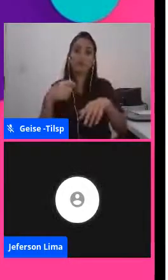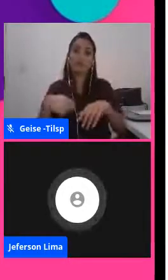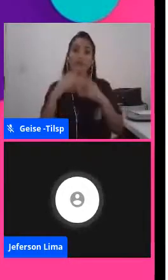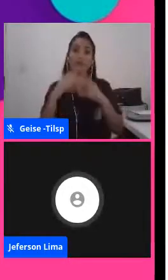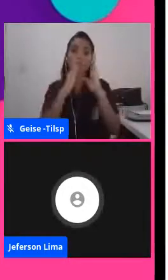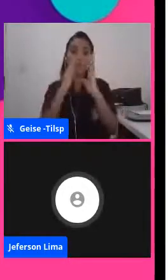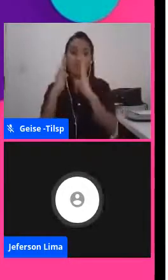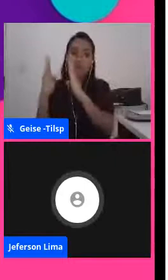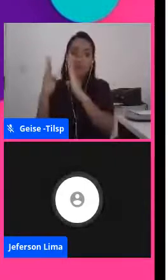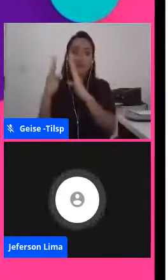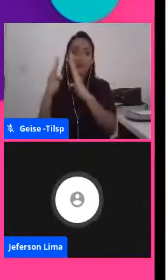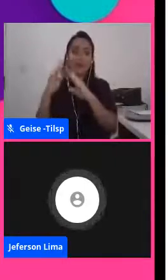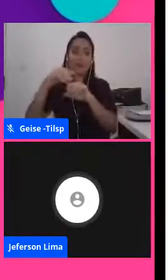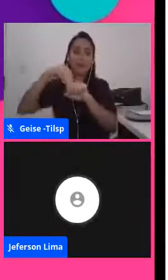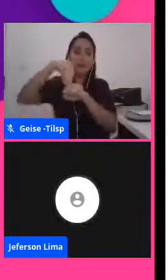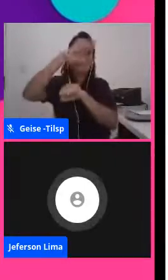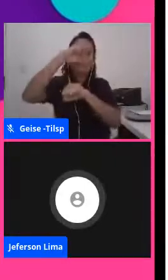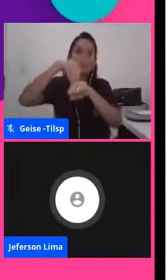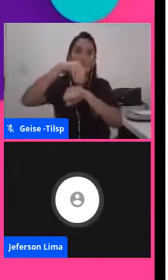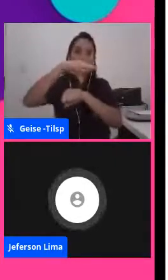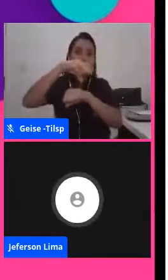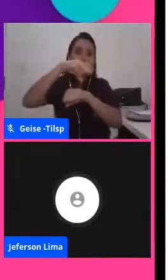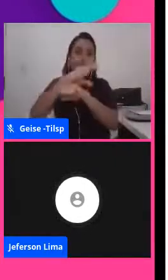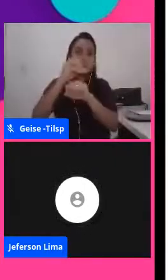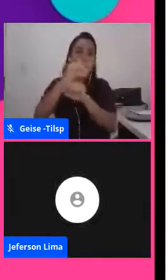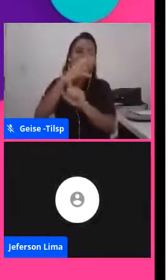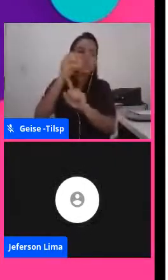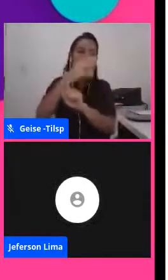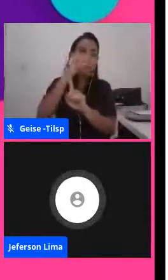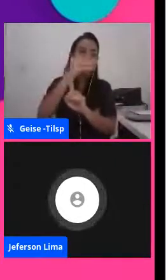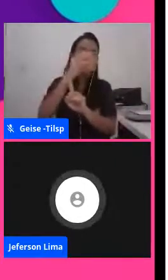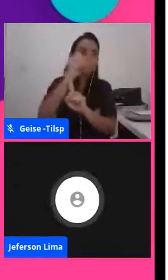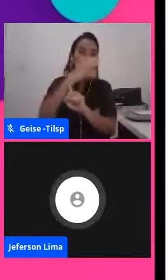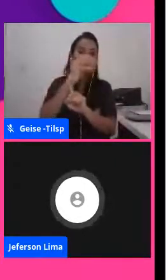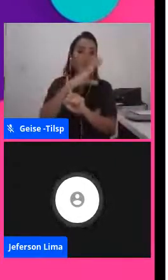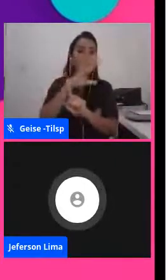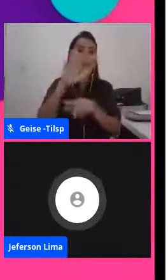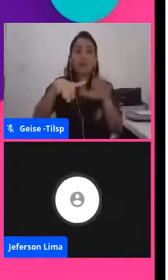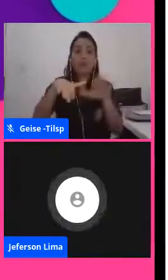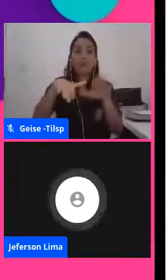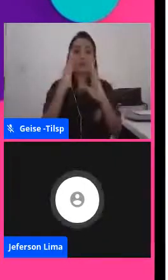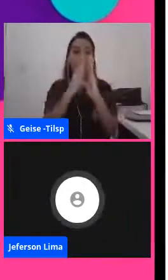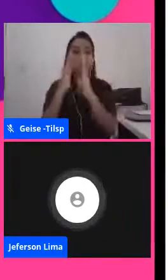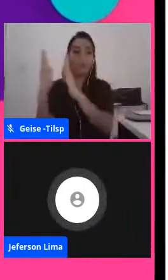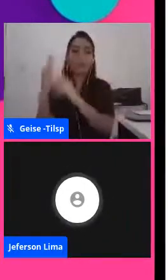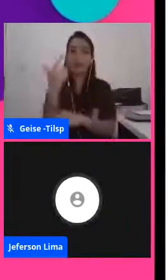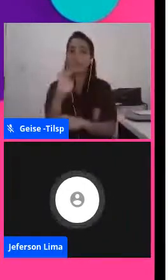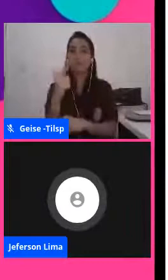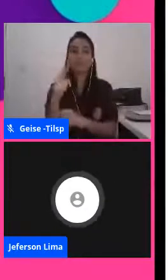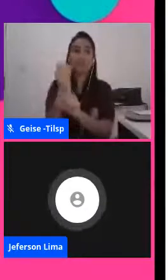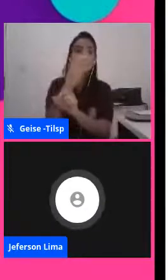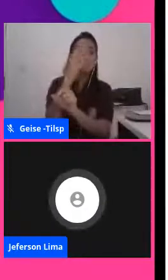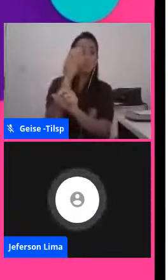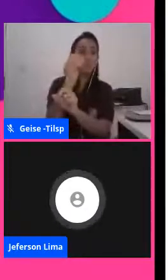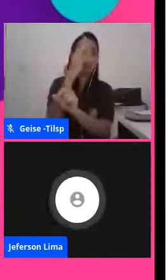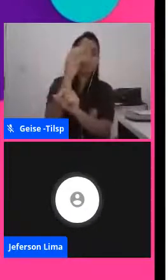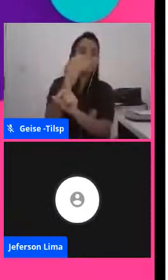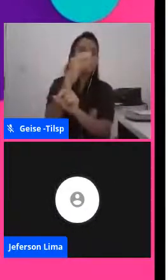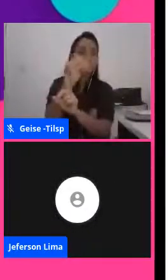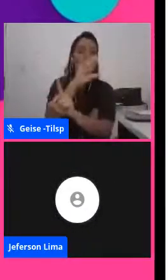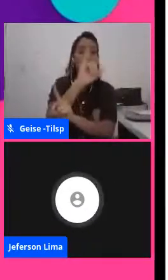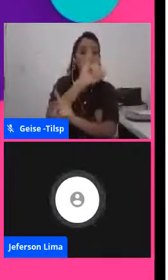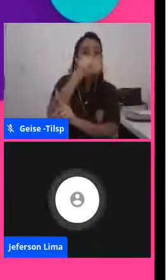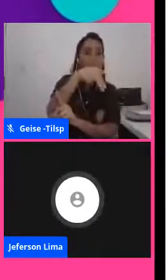biblioteca, que provavelmente usa essa biblioteca aí, não dá suporte. Então, o que é que você vai ter que fazer? Você vai ter que ensinar, lá no manual dos